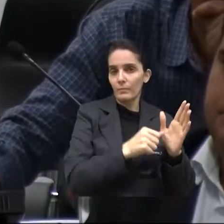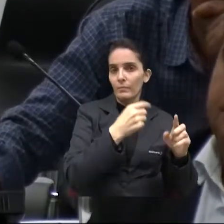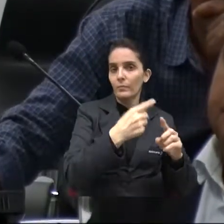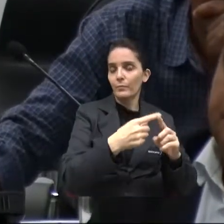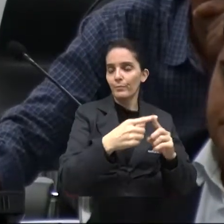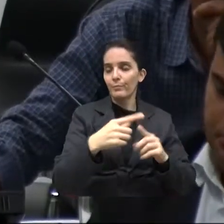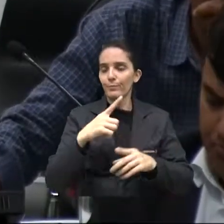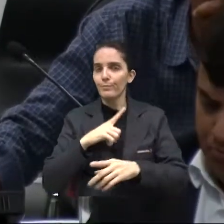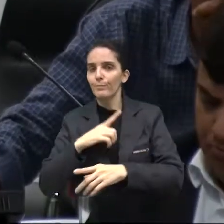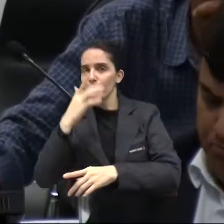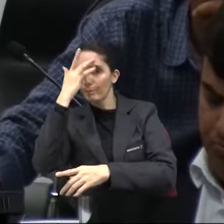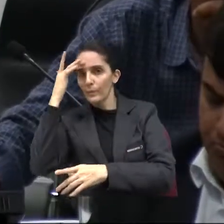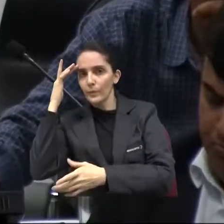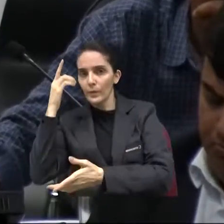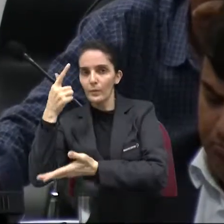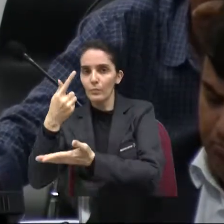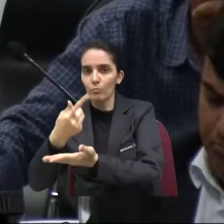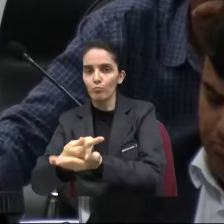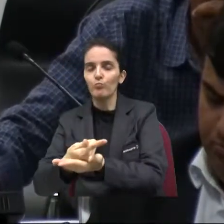o problema grave.